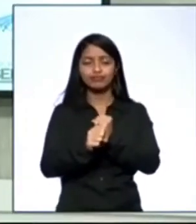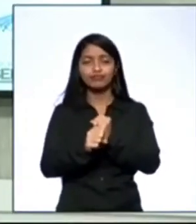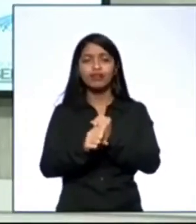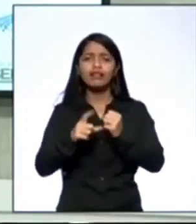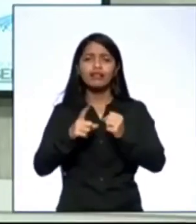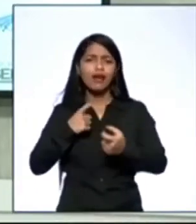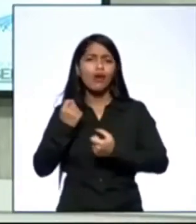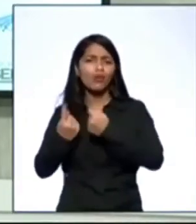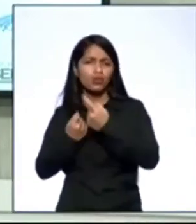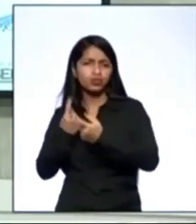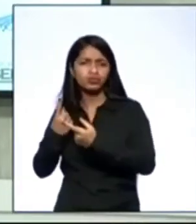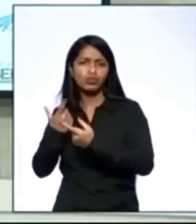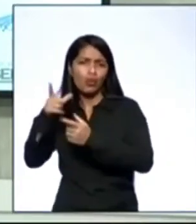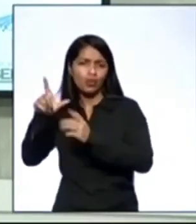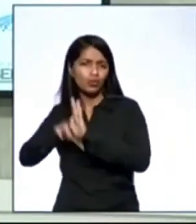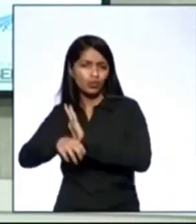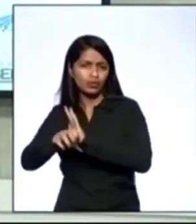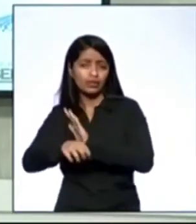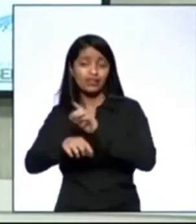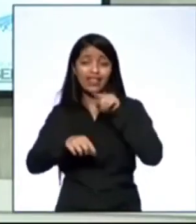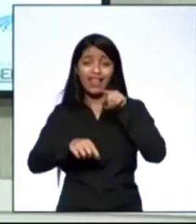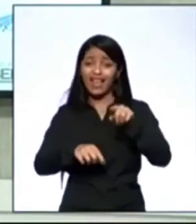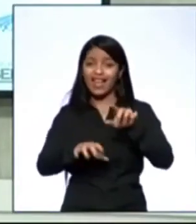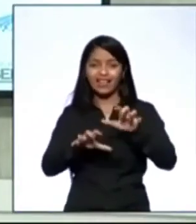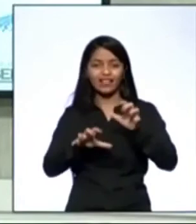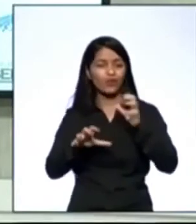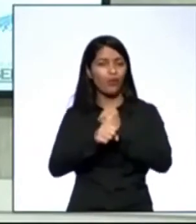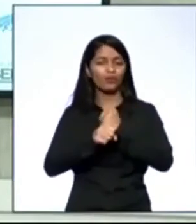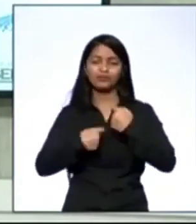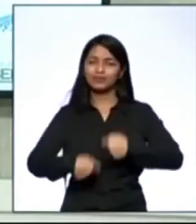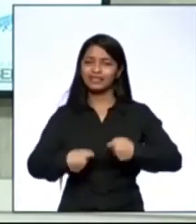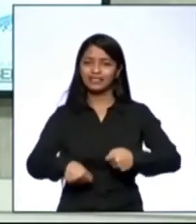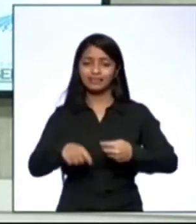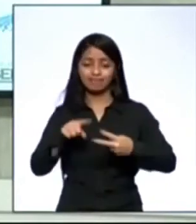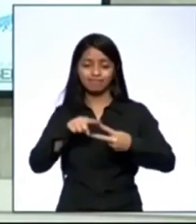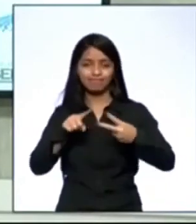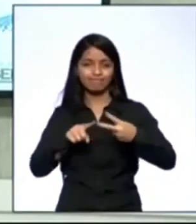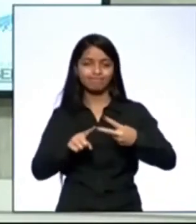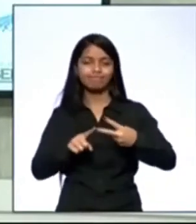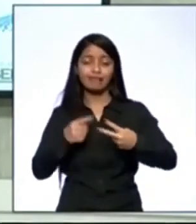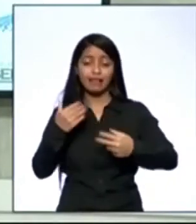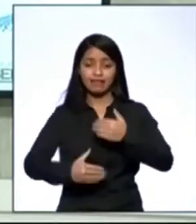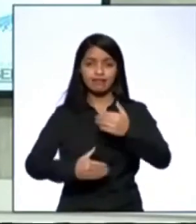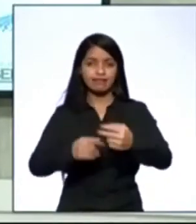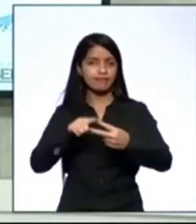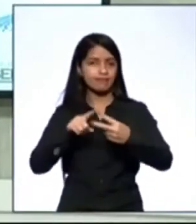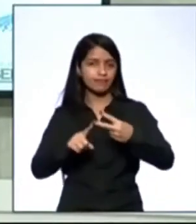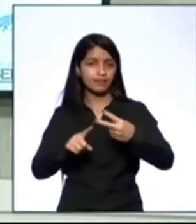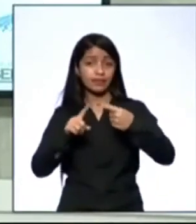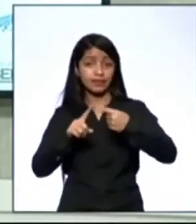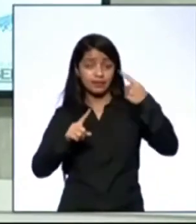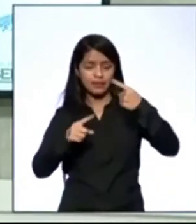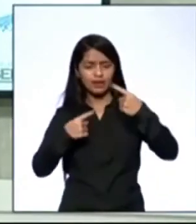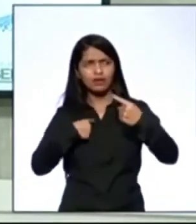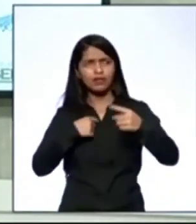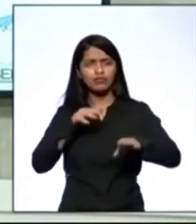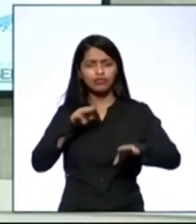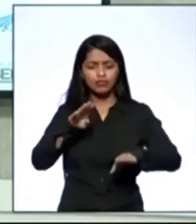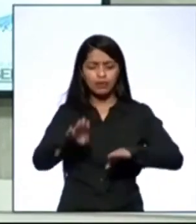mas tem exercício de continha. E esse é feito em 2 etapas, né? Primeira etapa, se você dá uma volta no